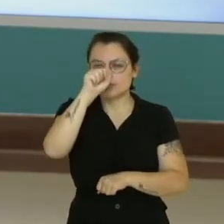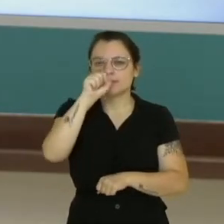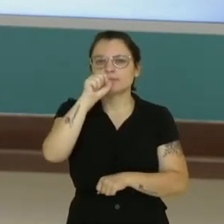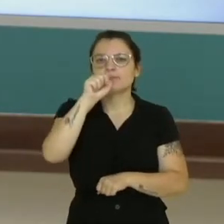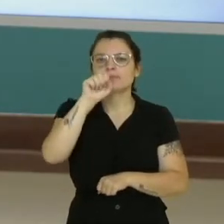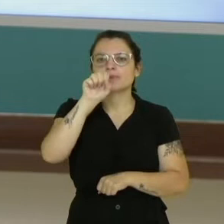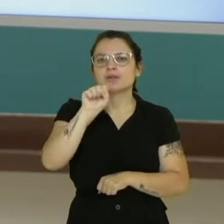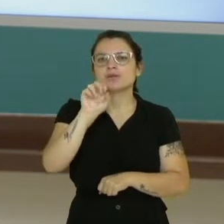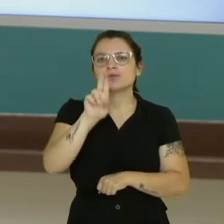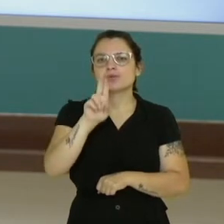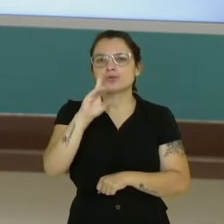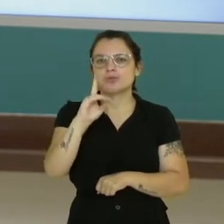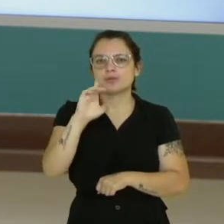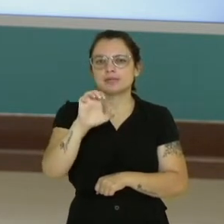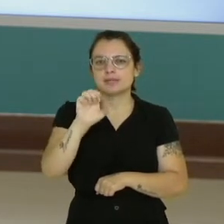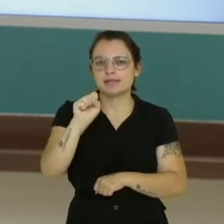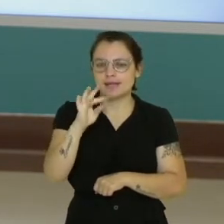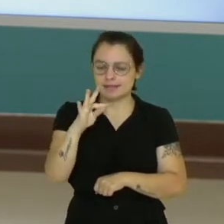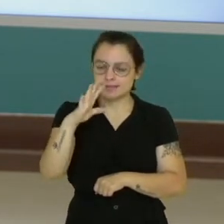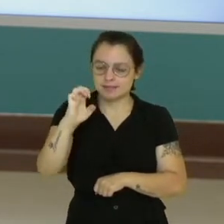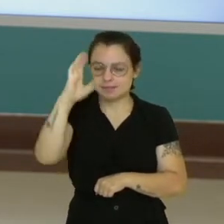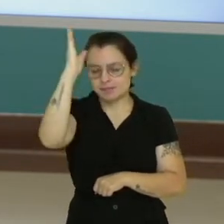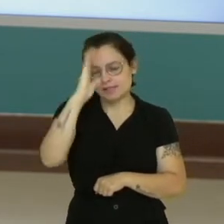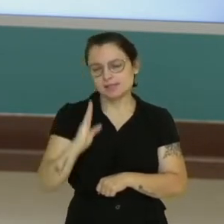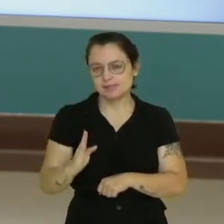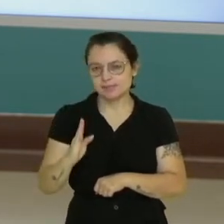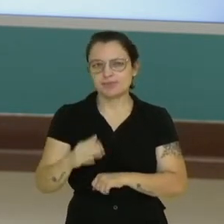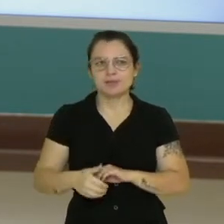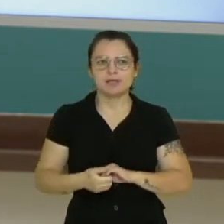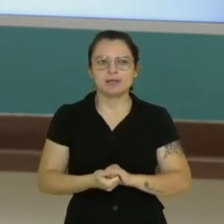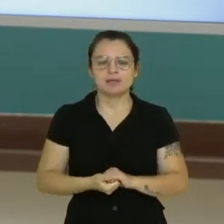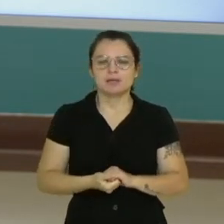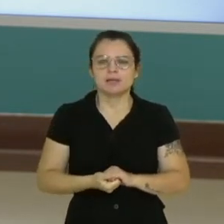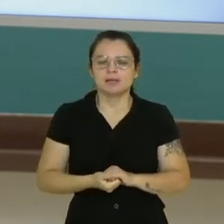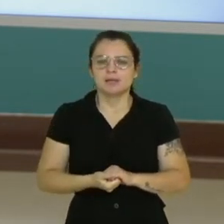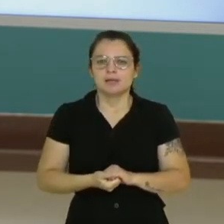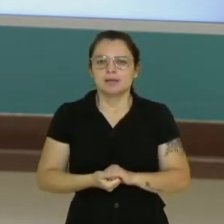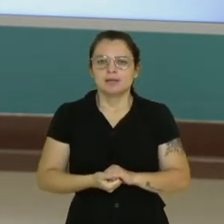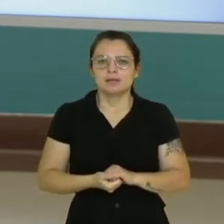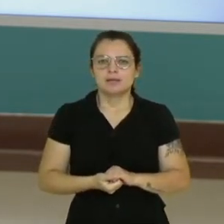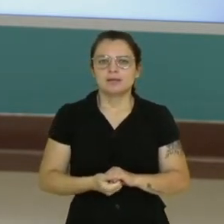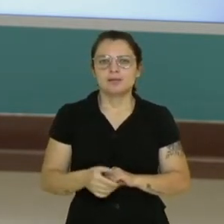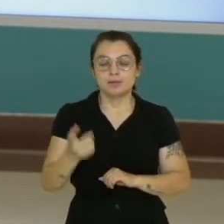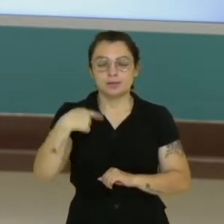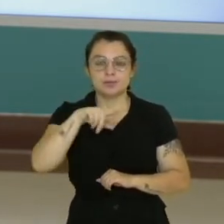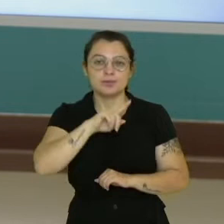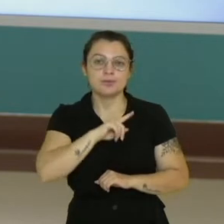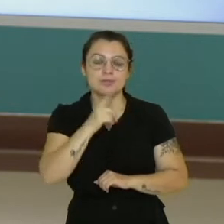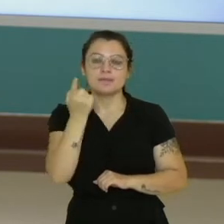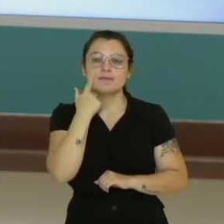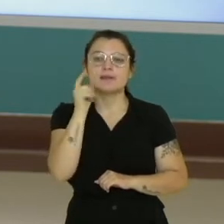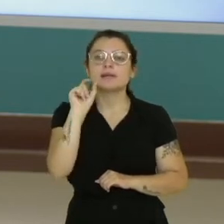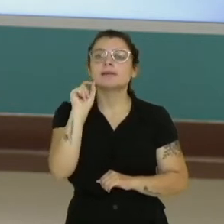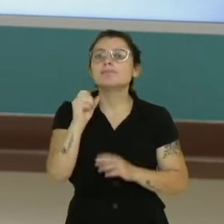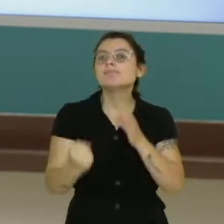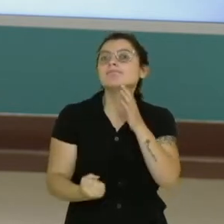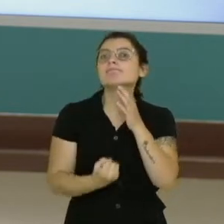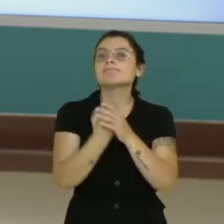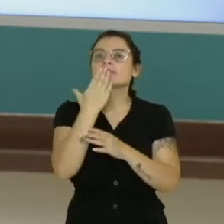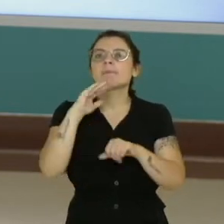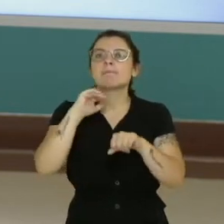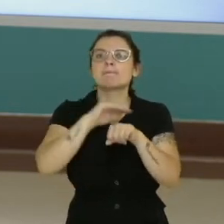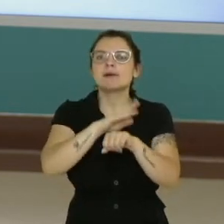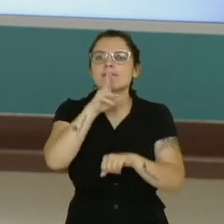em que essa industrialização começa a se desenvolver mais fortemente. Vamos lembrar aí que São Paulo era o grande produtor e exportador